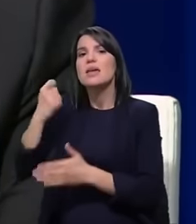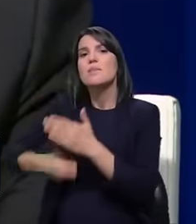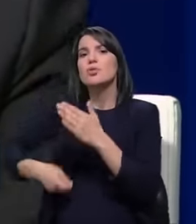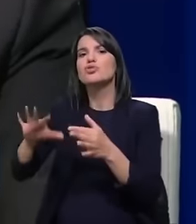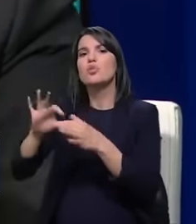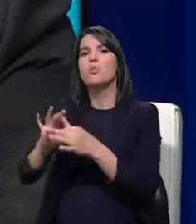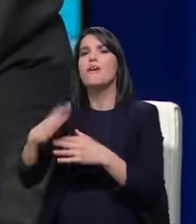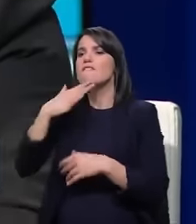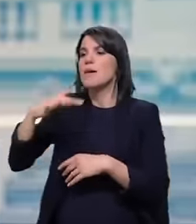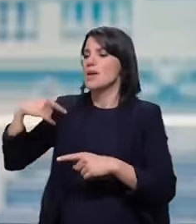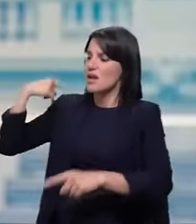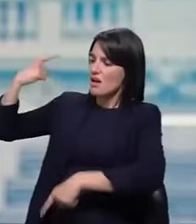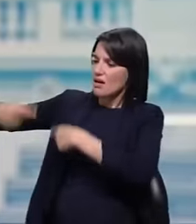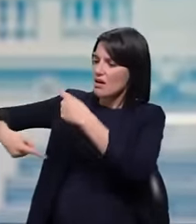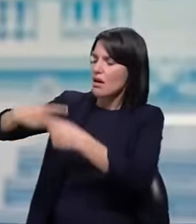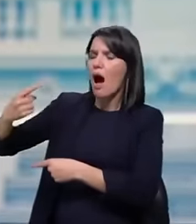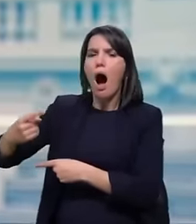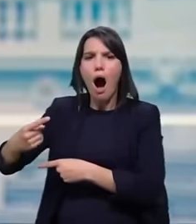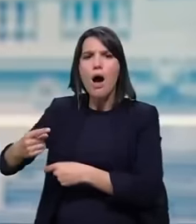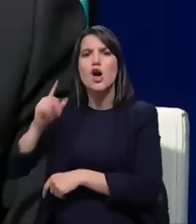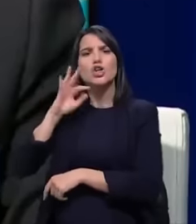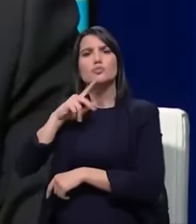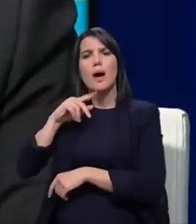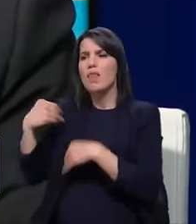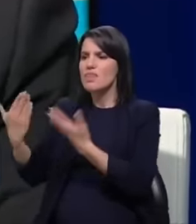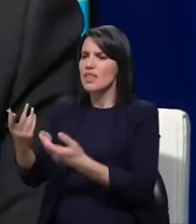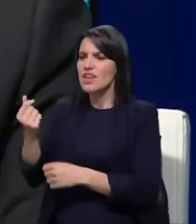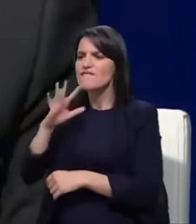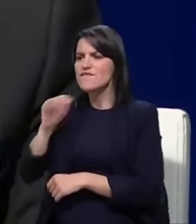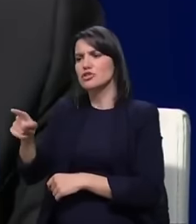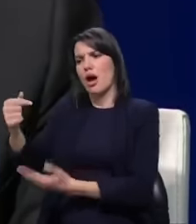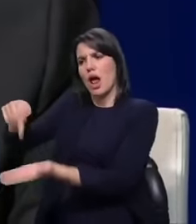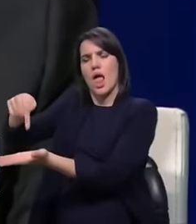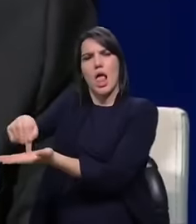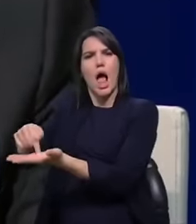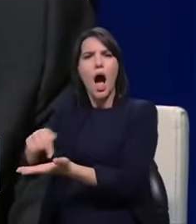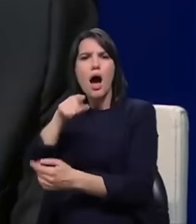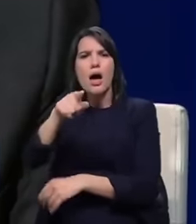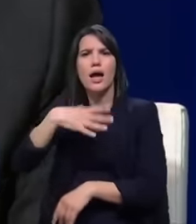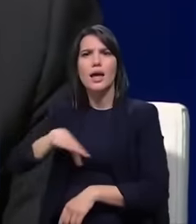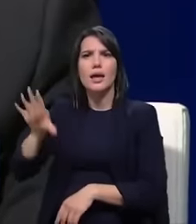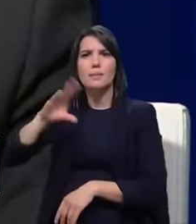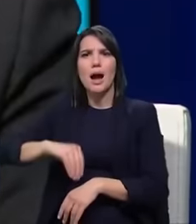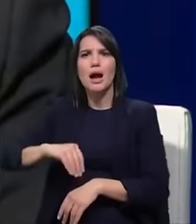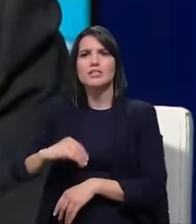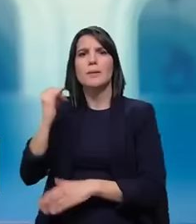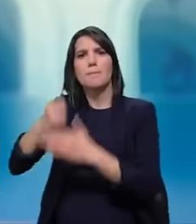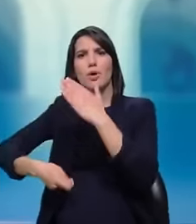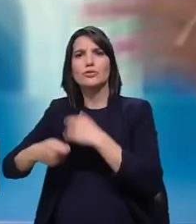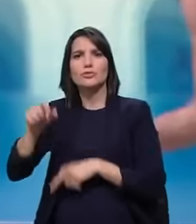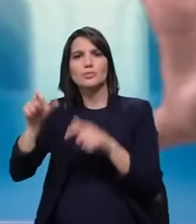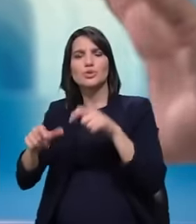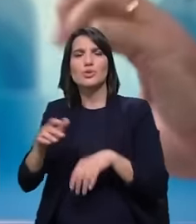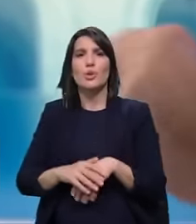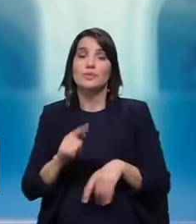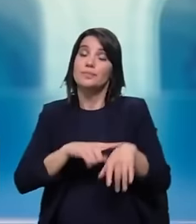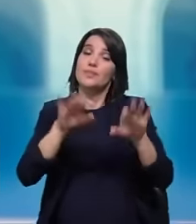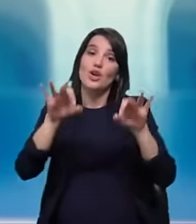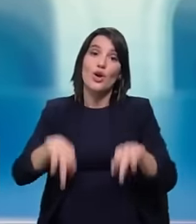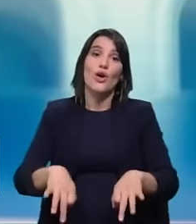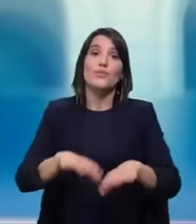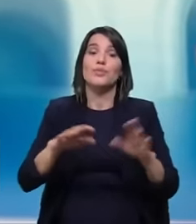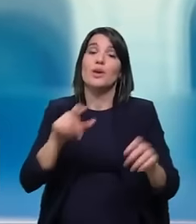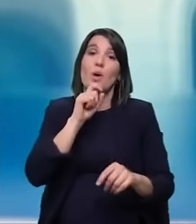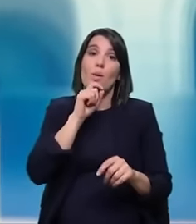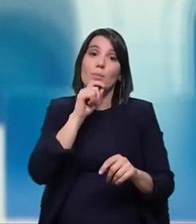as heranças. Quer que os pais que deixam dinheiro aos filhos sejam Mariana Mortágua, chegamos ao fim, terão oportunidade